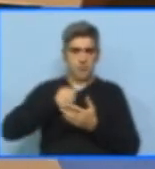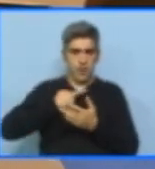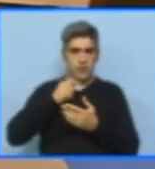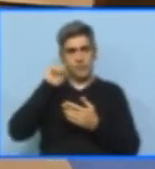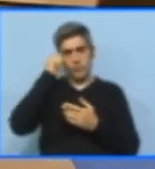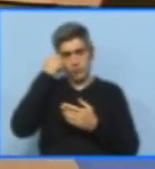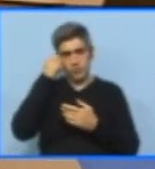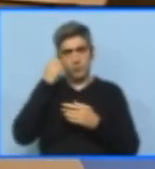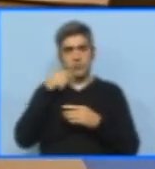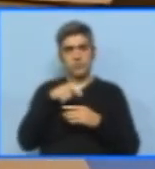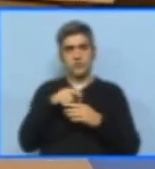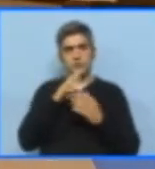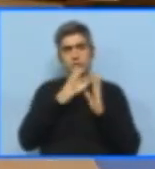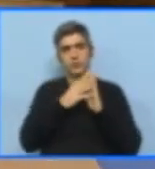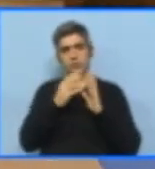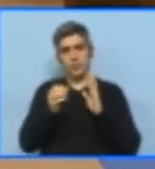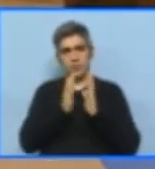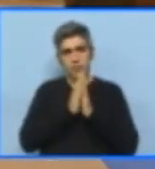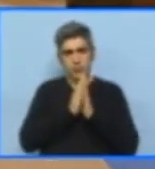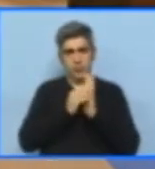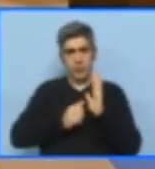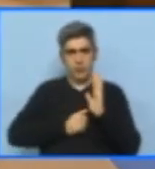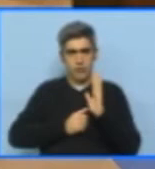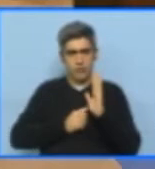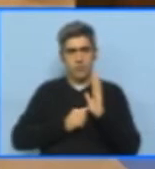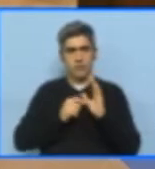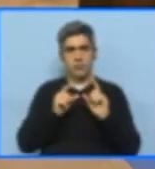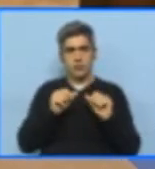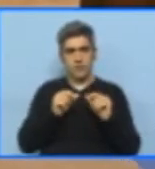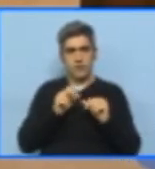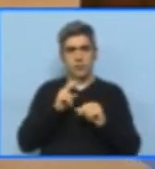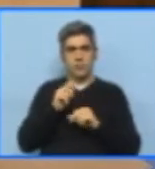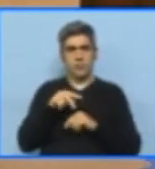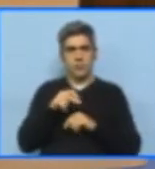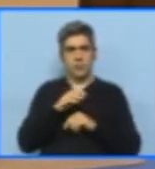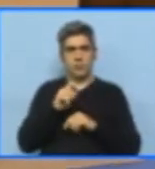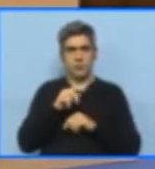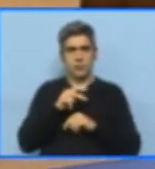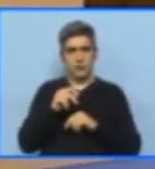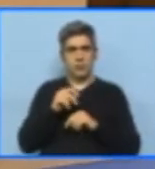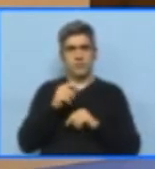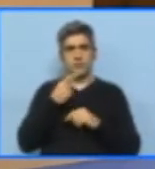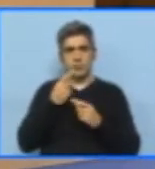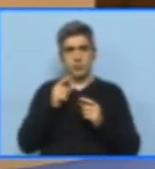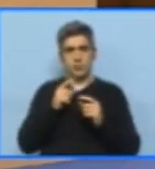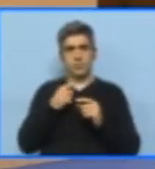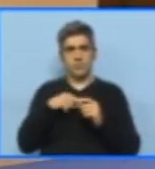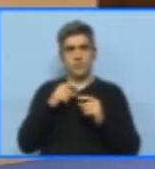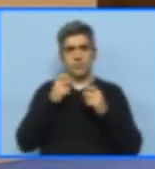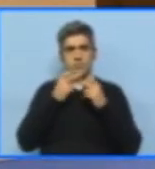que advenhem desta matriz cristã, católica, da Rádio Renascença, emissora católica portuguesa, como dizemos no nosso